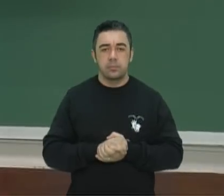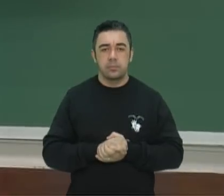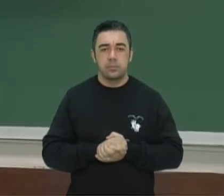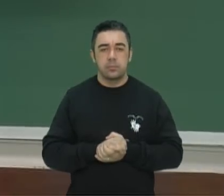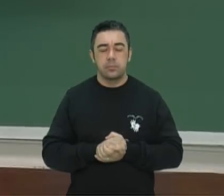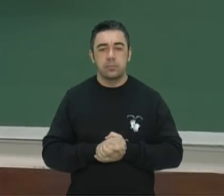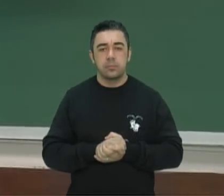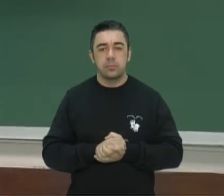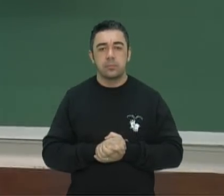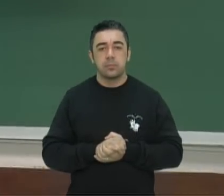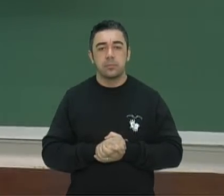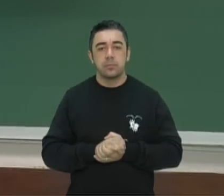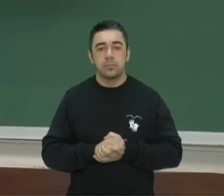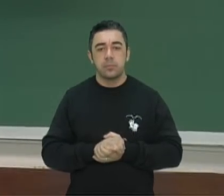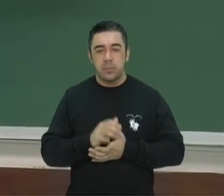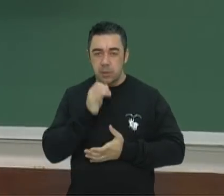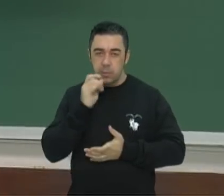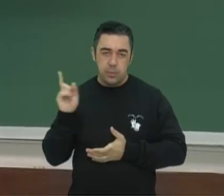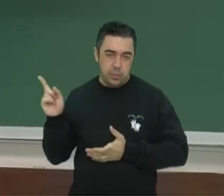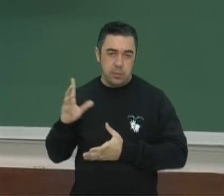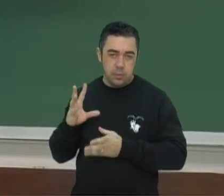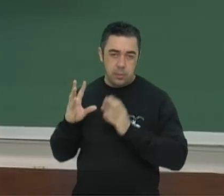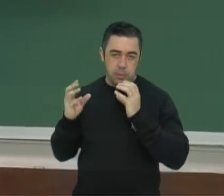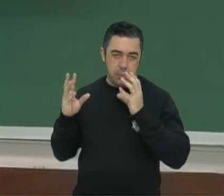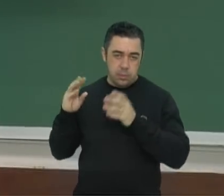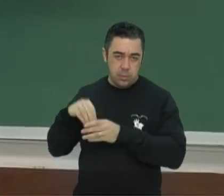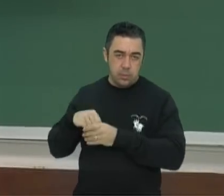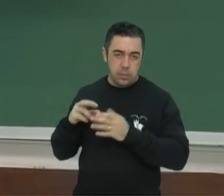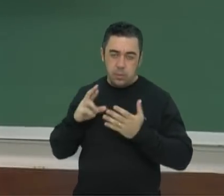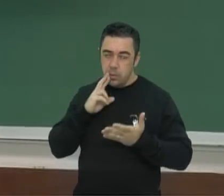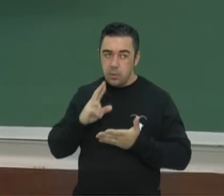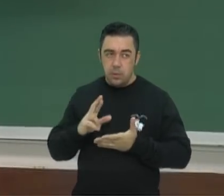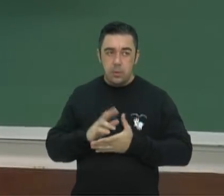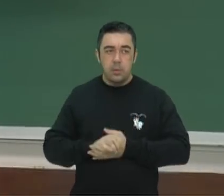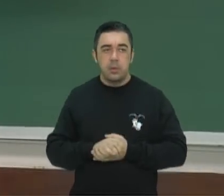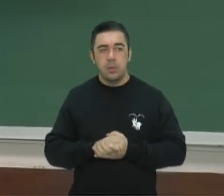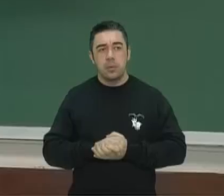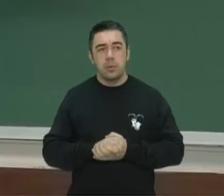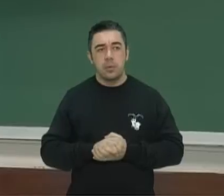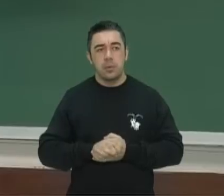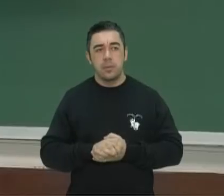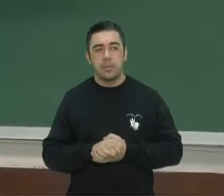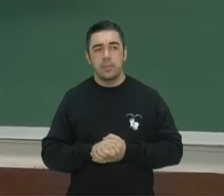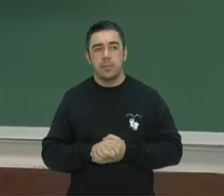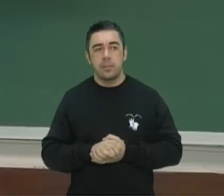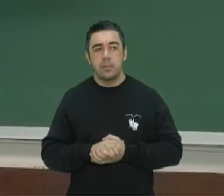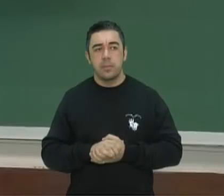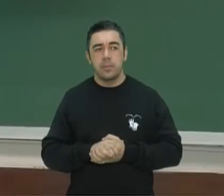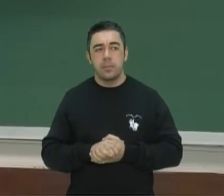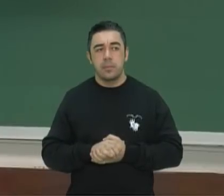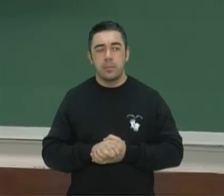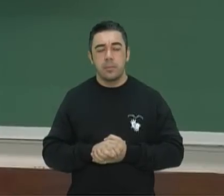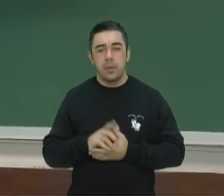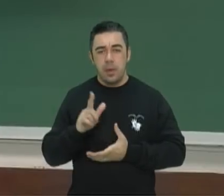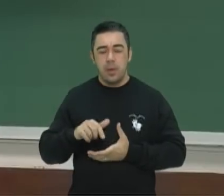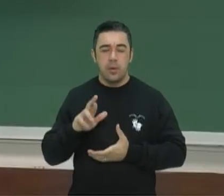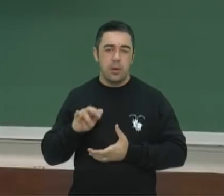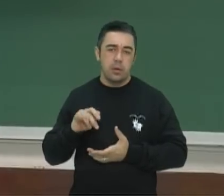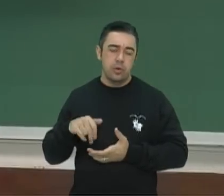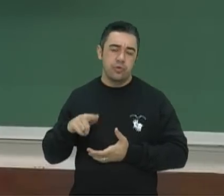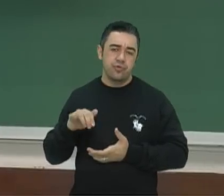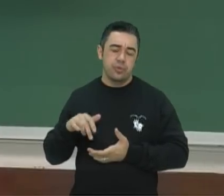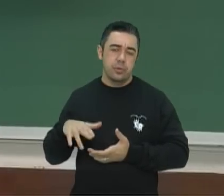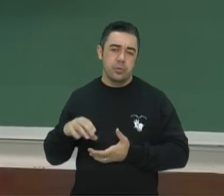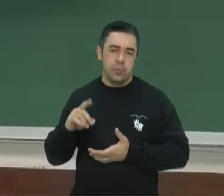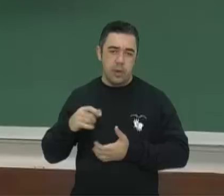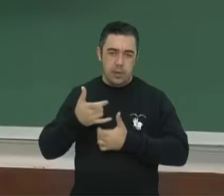crânio, por exemplo, né, como contidos ali, como eu falei, na torácica e craniana, e também o canal raquidiano, né, ligado ali